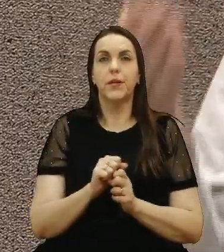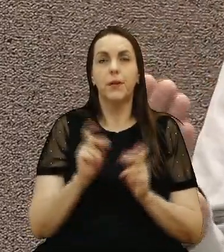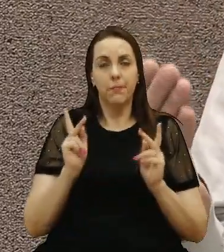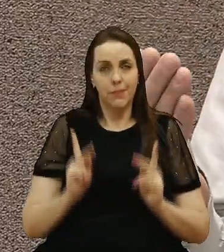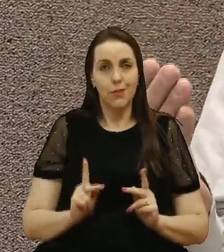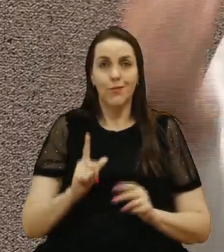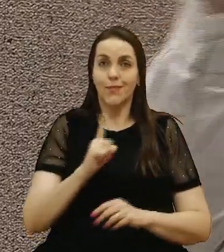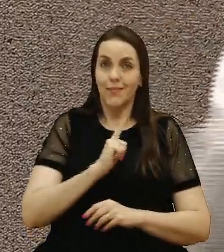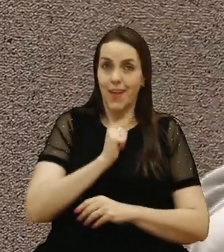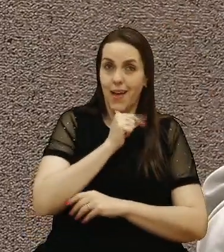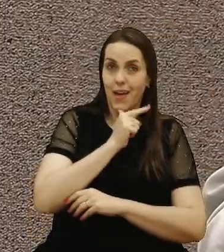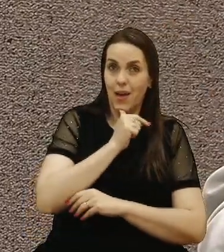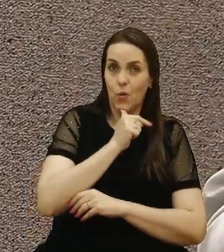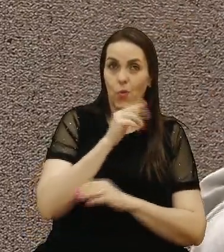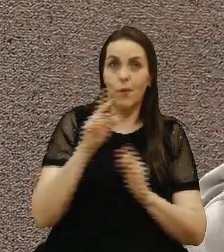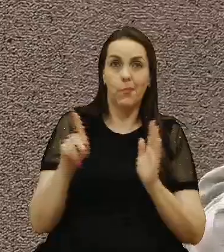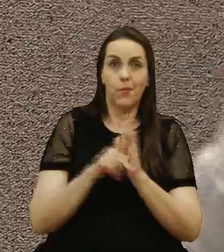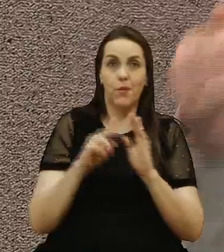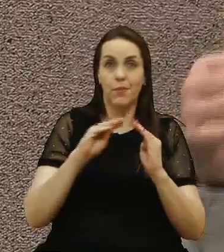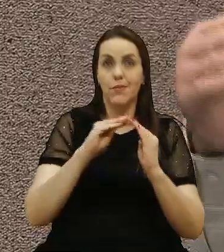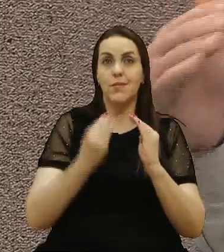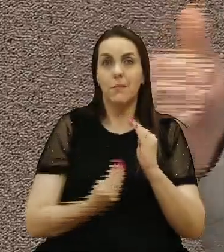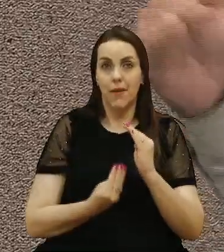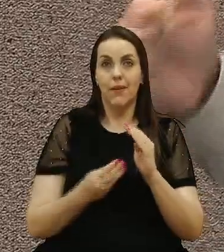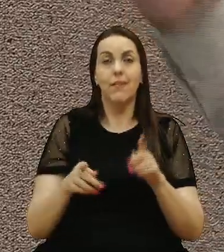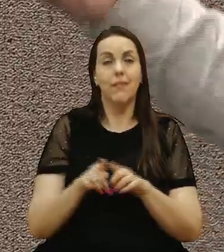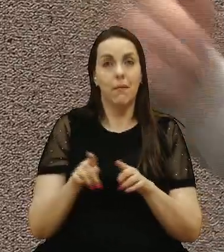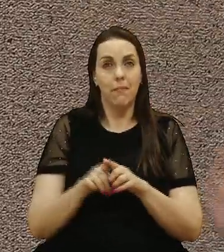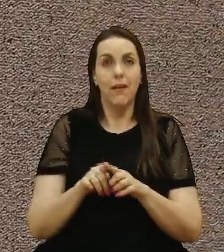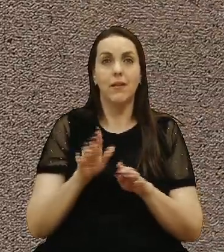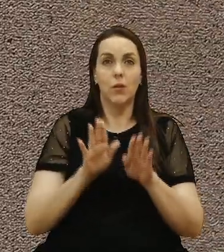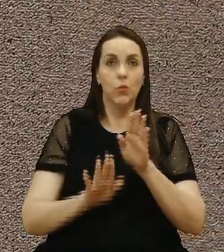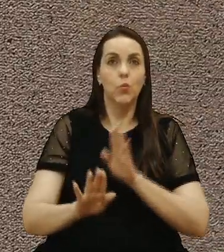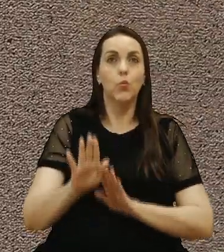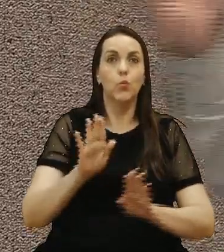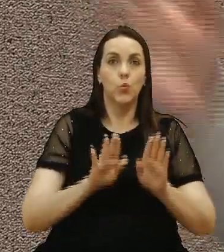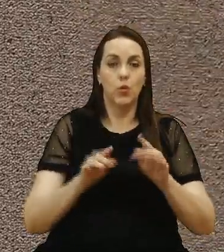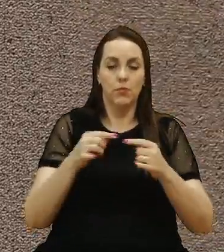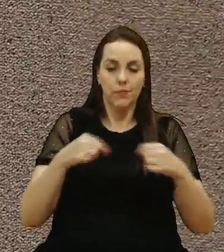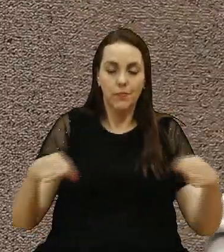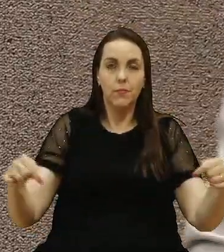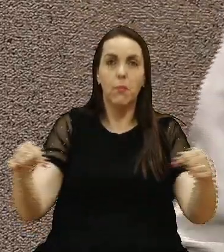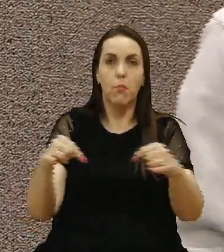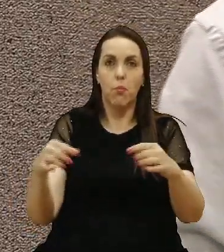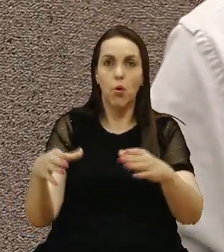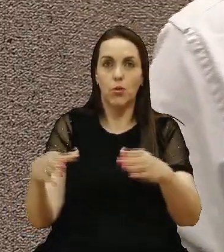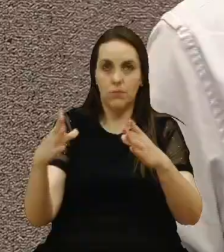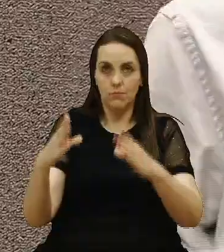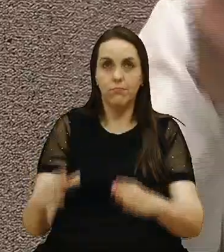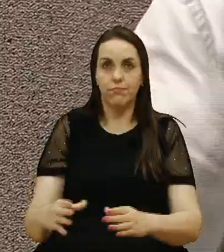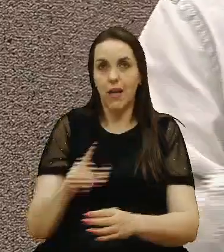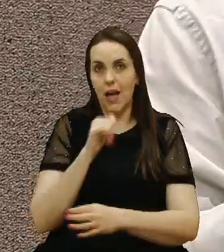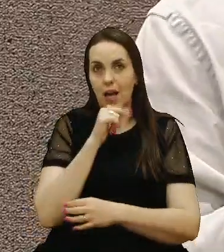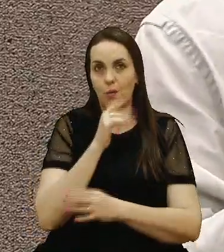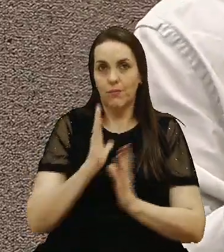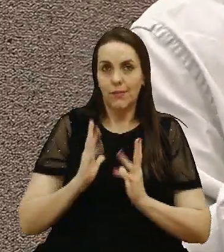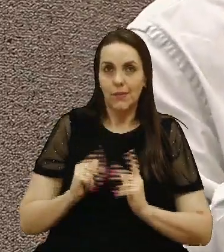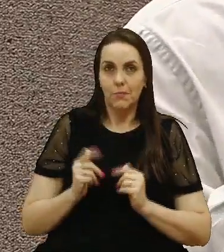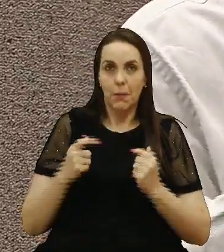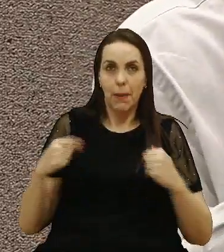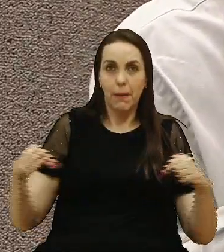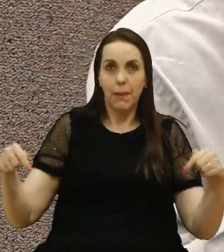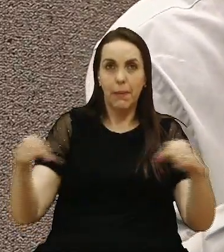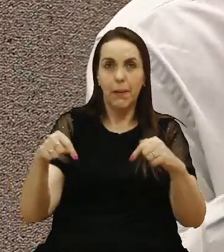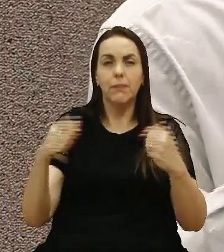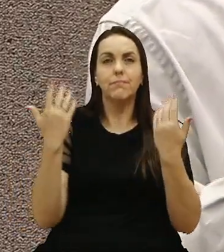tendo a água do SAMAI, elas também possam preservar mais, então, os poços e tudo mais que elas têm ao seu redor. Então, deixo aqui também os